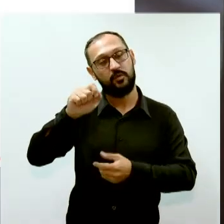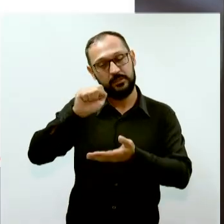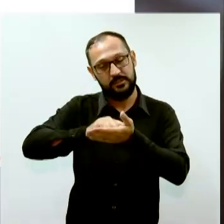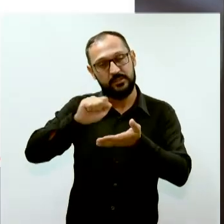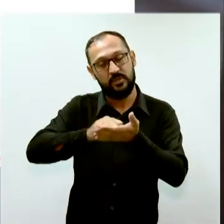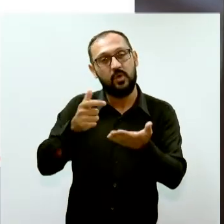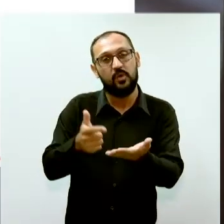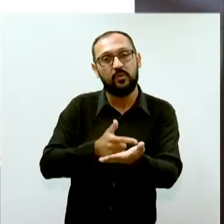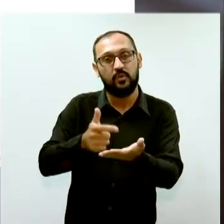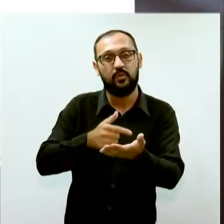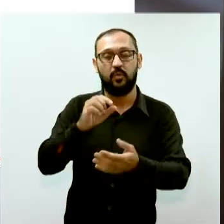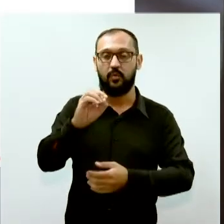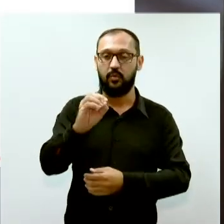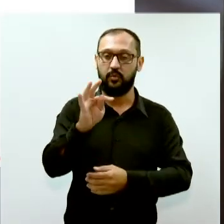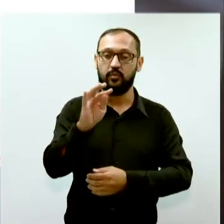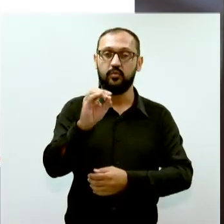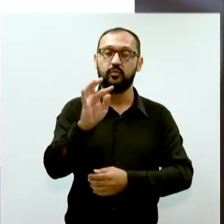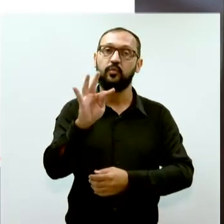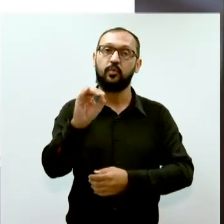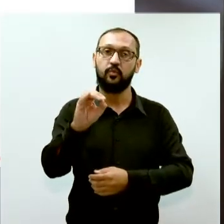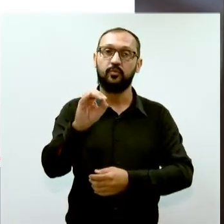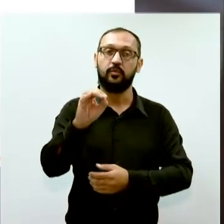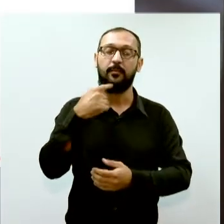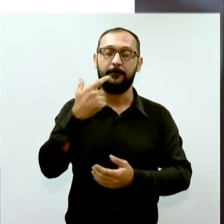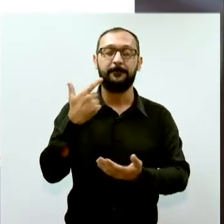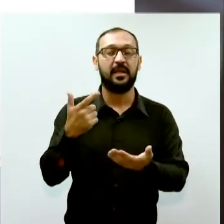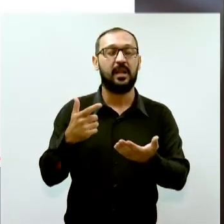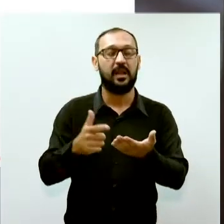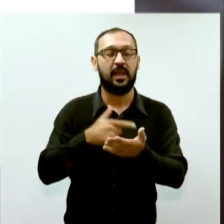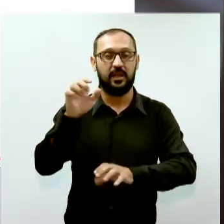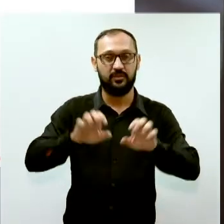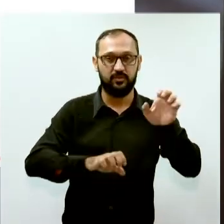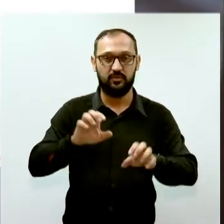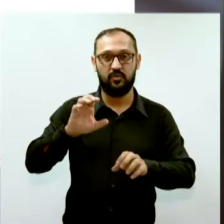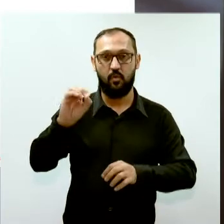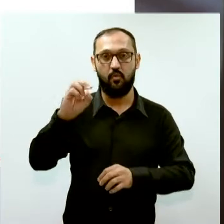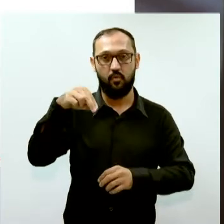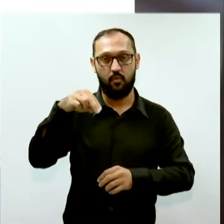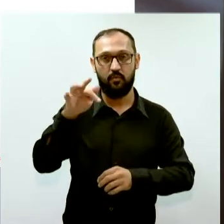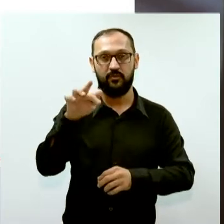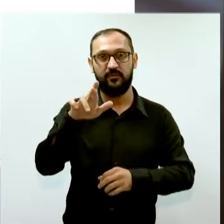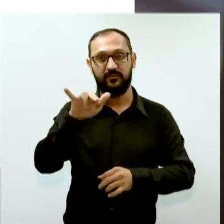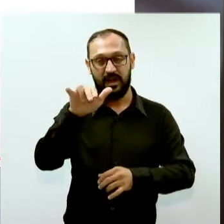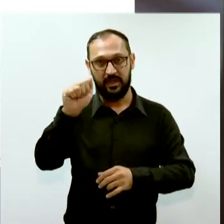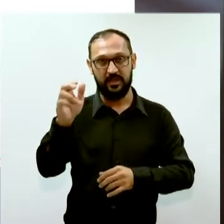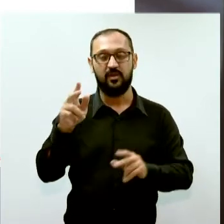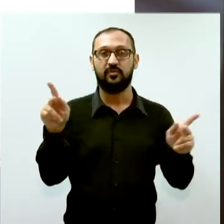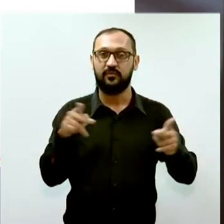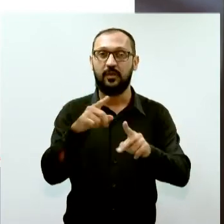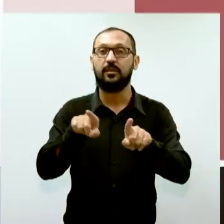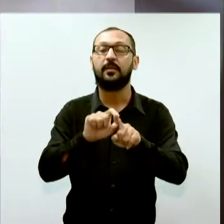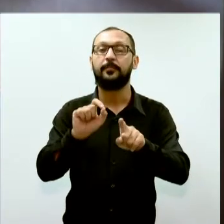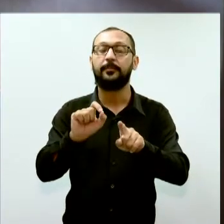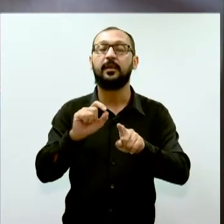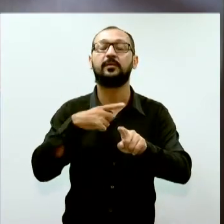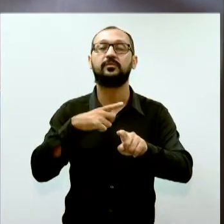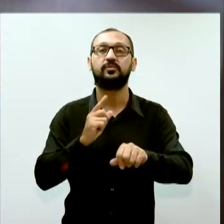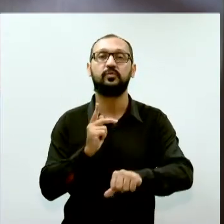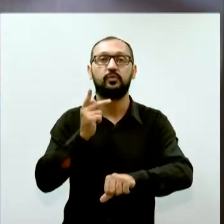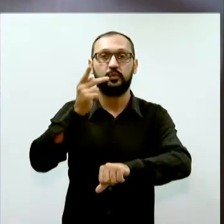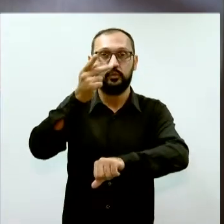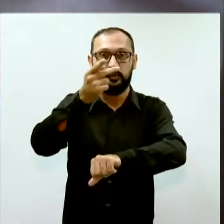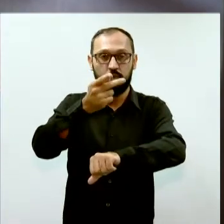38 anos, autor do livro Ototo, publicado pela editora independente Confraria do Vento e que foi finalista